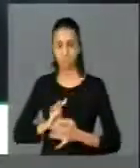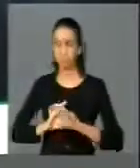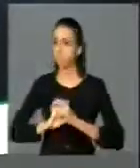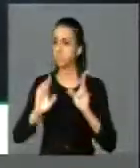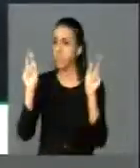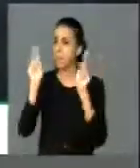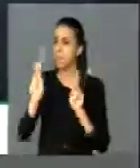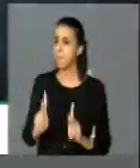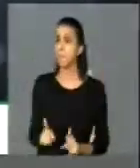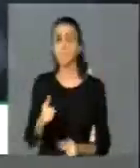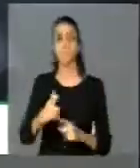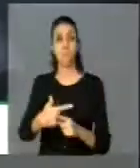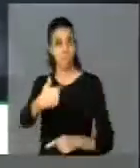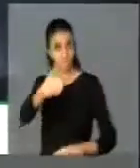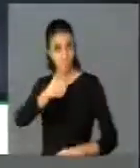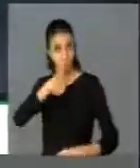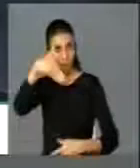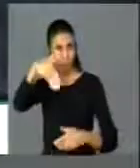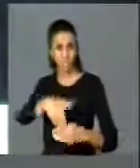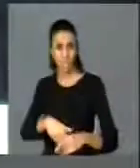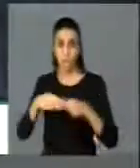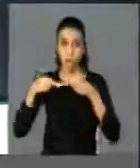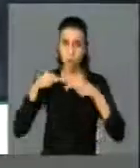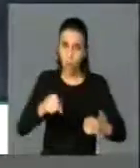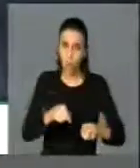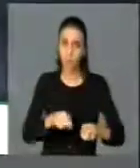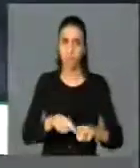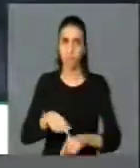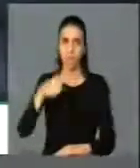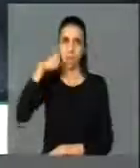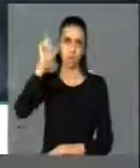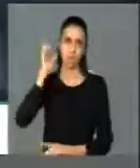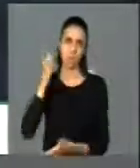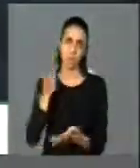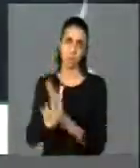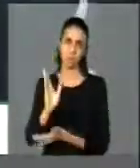contra aquela imoralidade que foi votada aqui hoje. Senhor presidente.